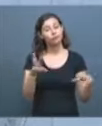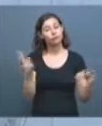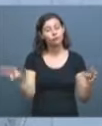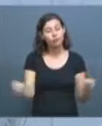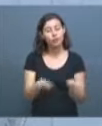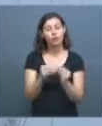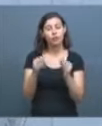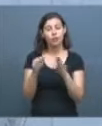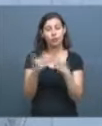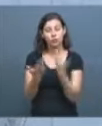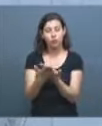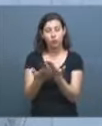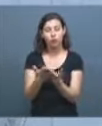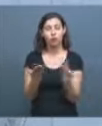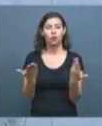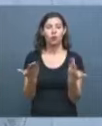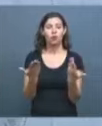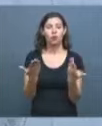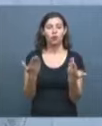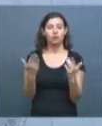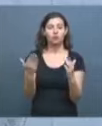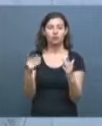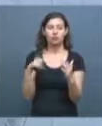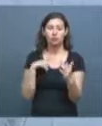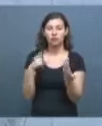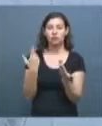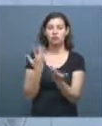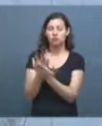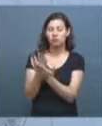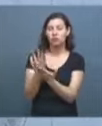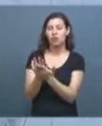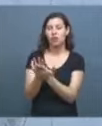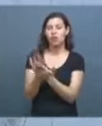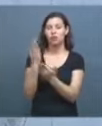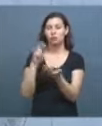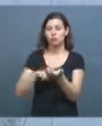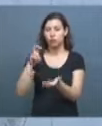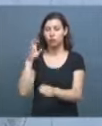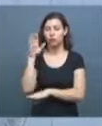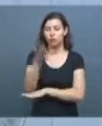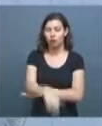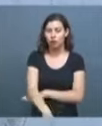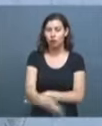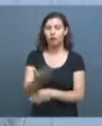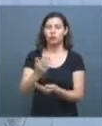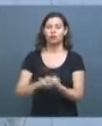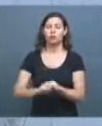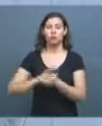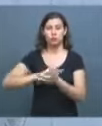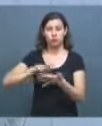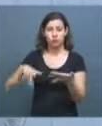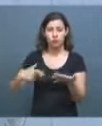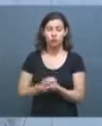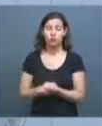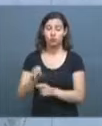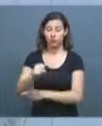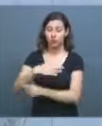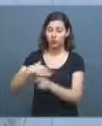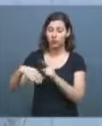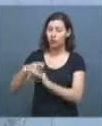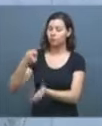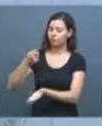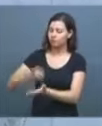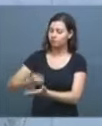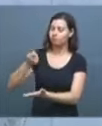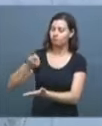escolares, extraescolares, e isso faz com que os pais, a escola, a própria sociedade comece a cobrar demais